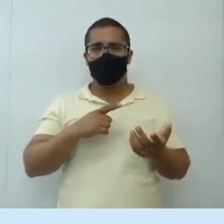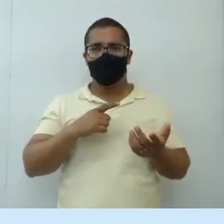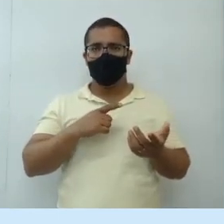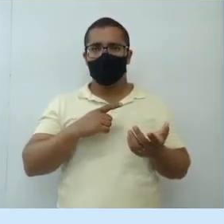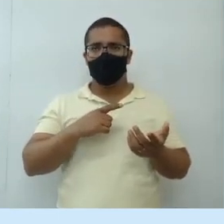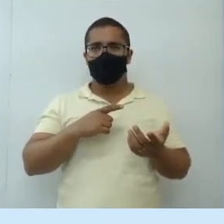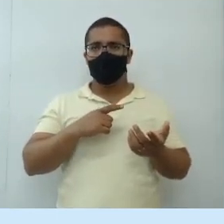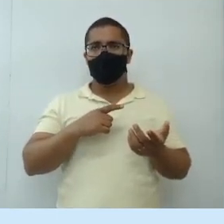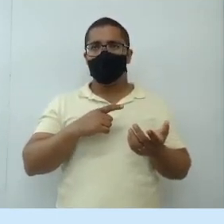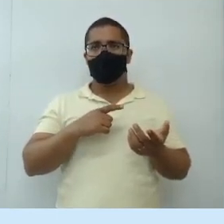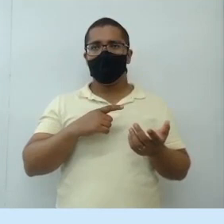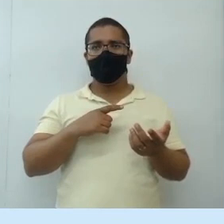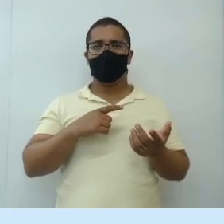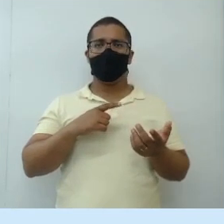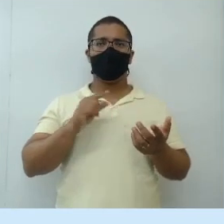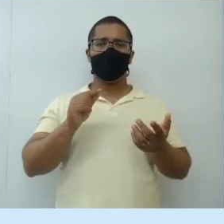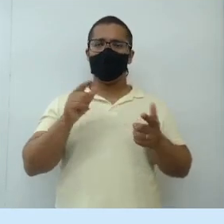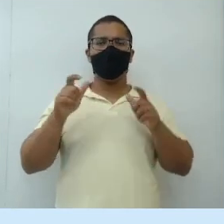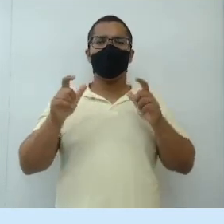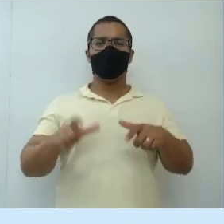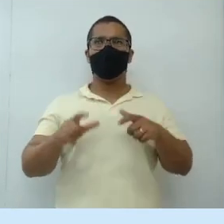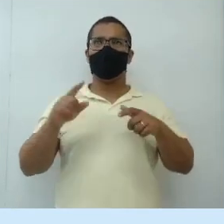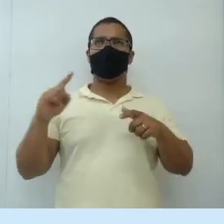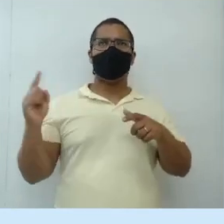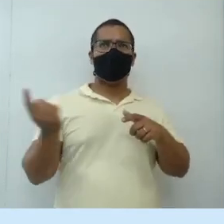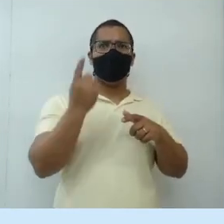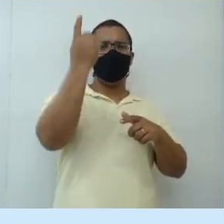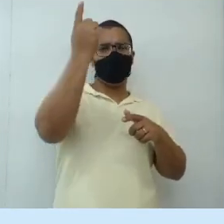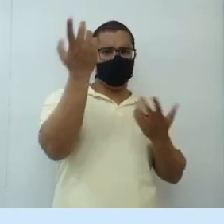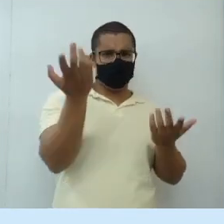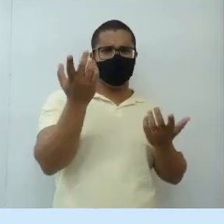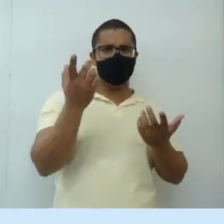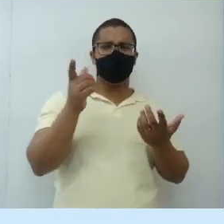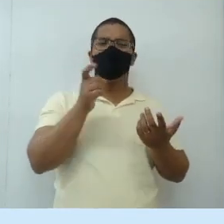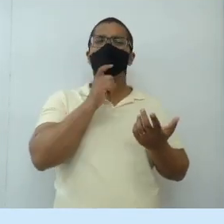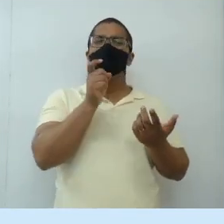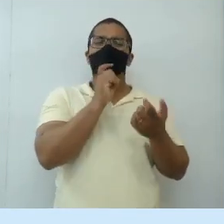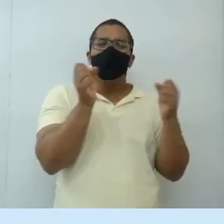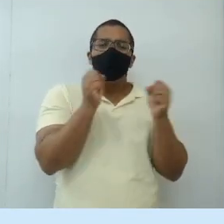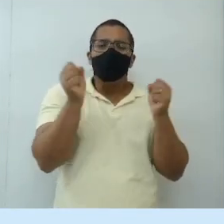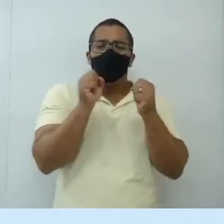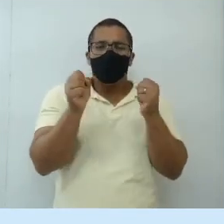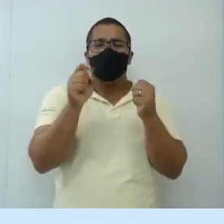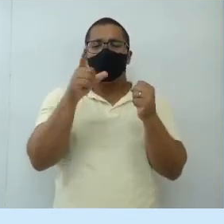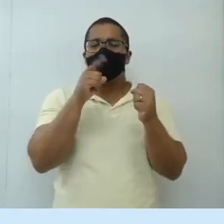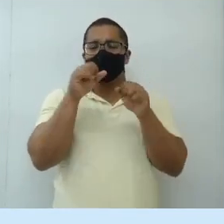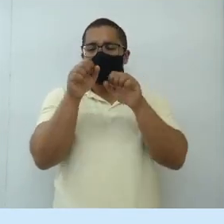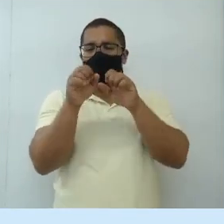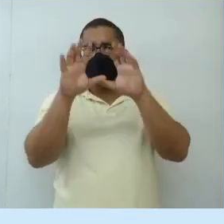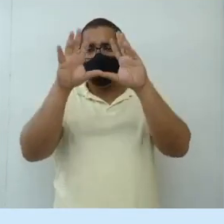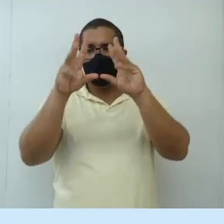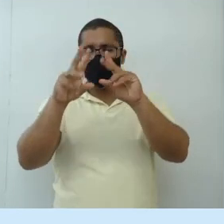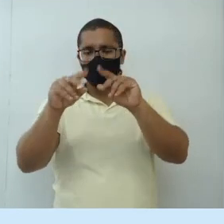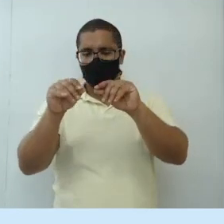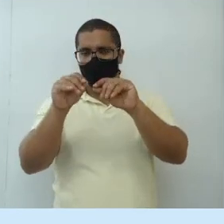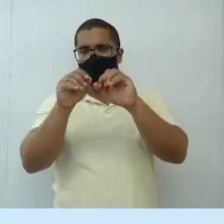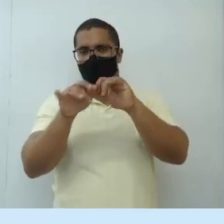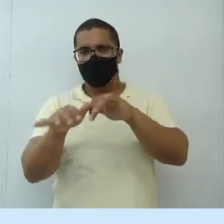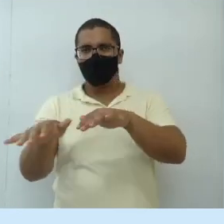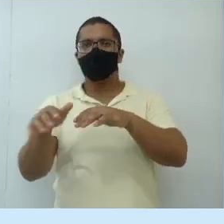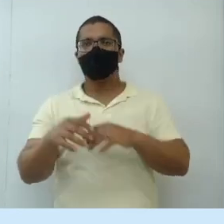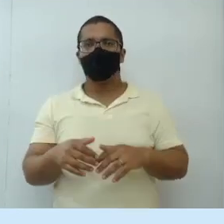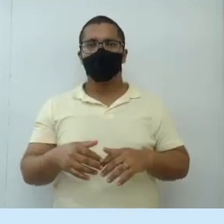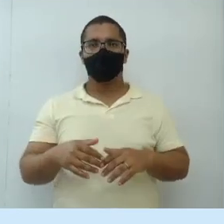é de altas lá que tudo né o clima é muito frio Beleza então lá está correta